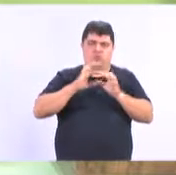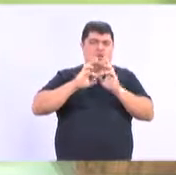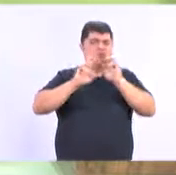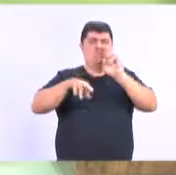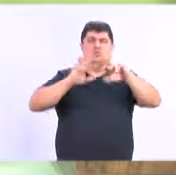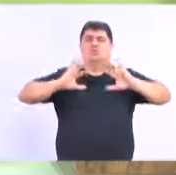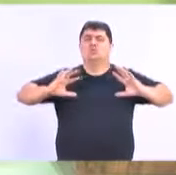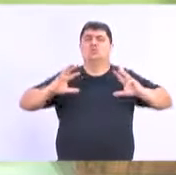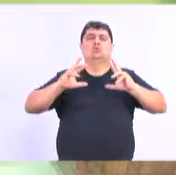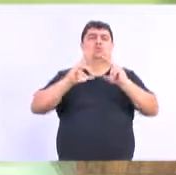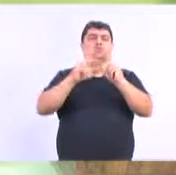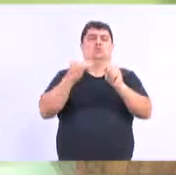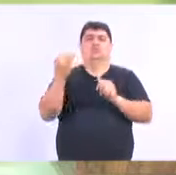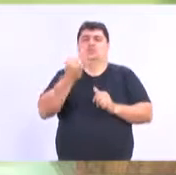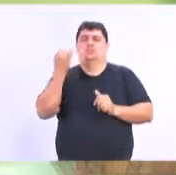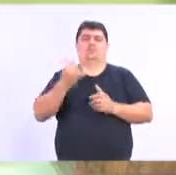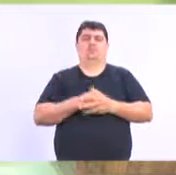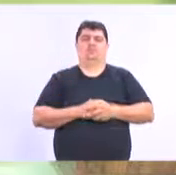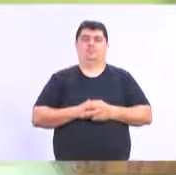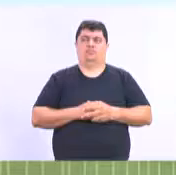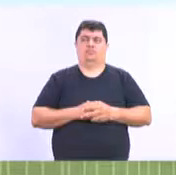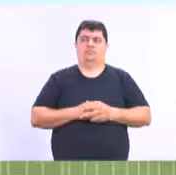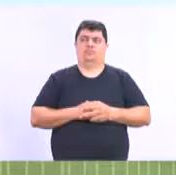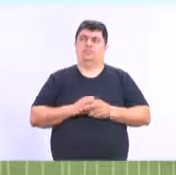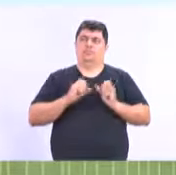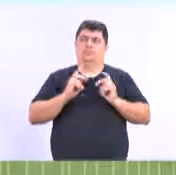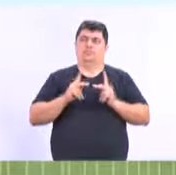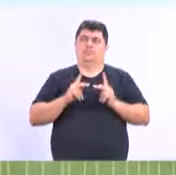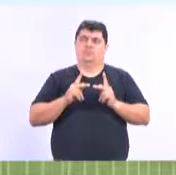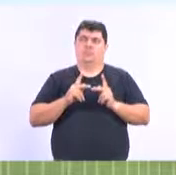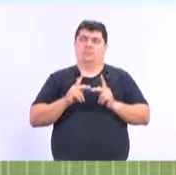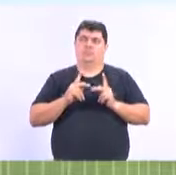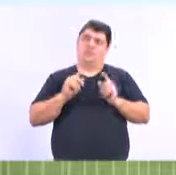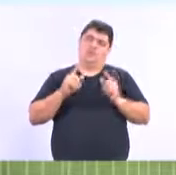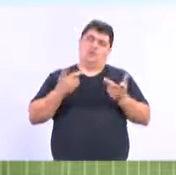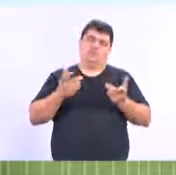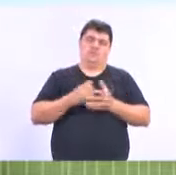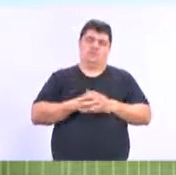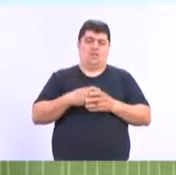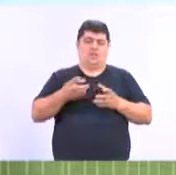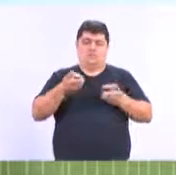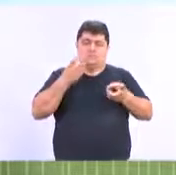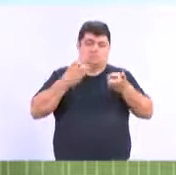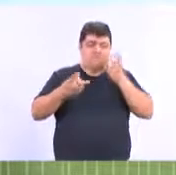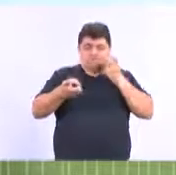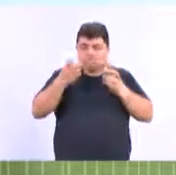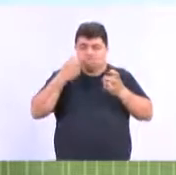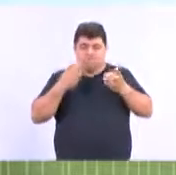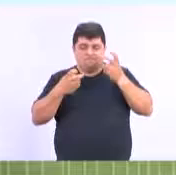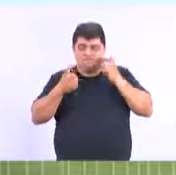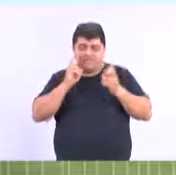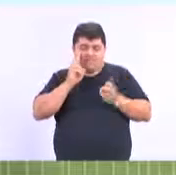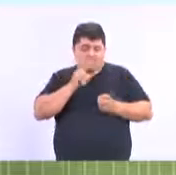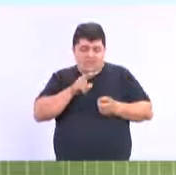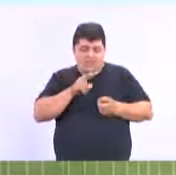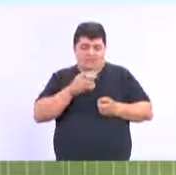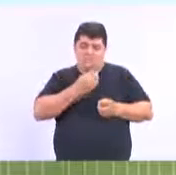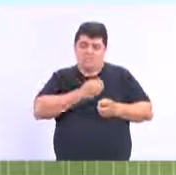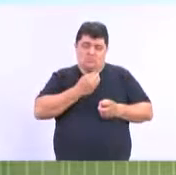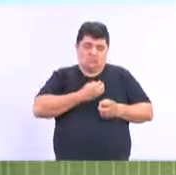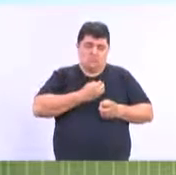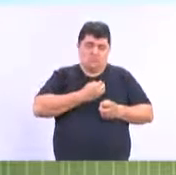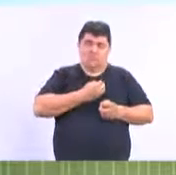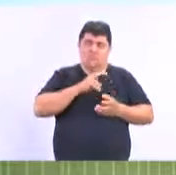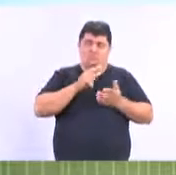cada uma das perguntas de vocês. Ok, é bem isso mesmo, é extrair informação subjetiva de números que a